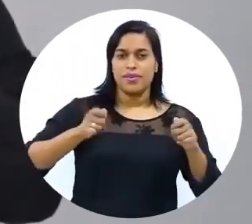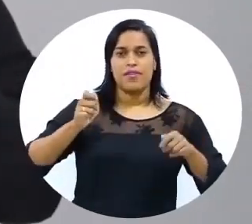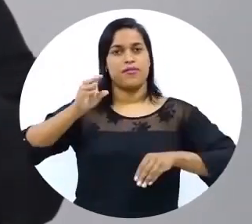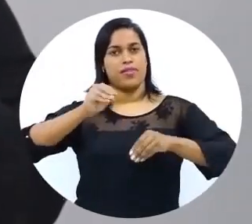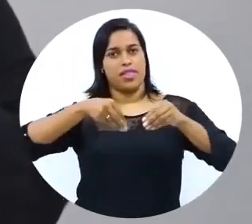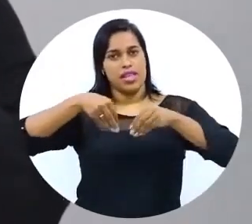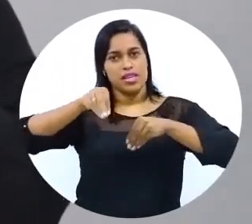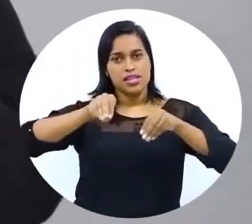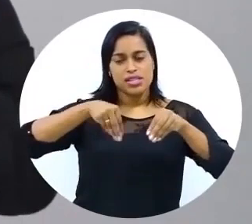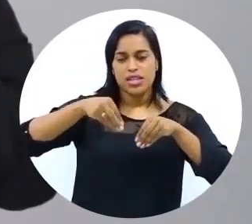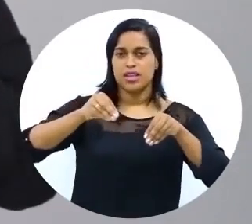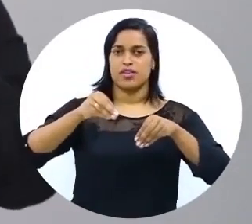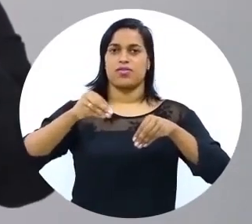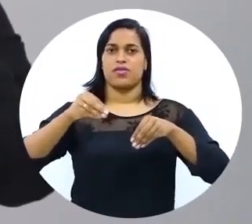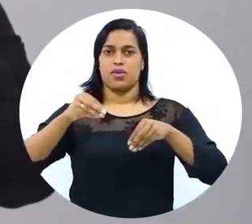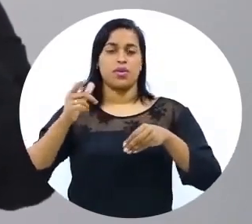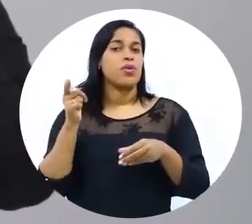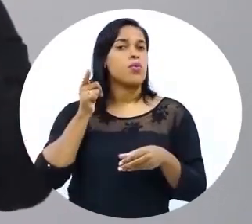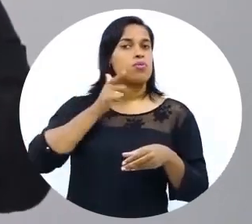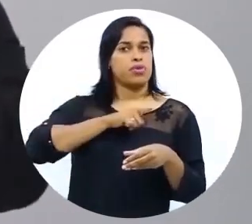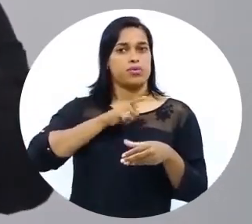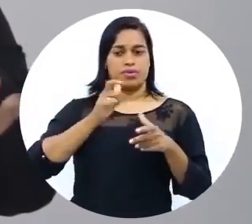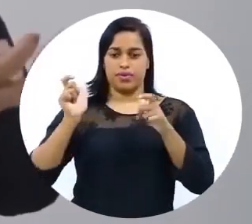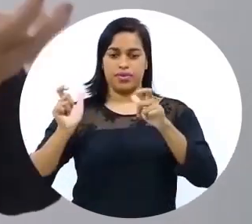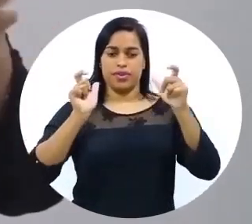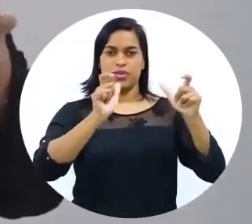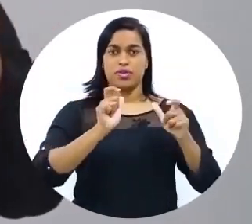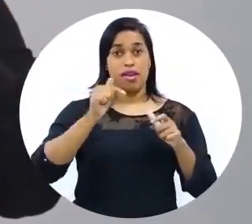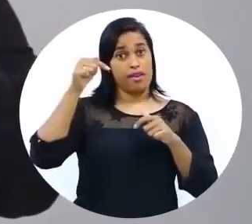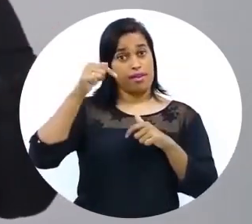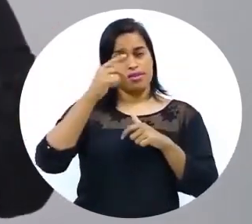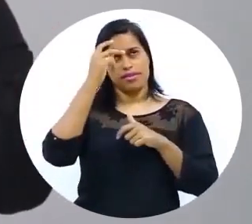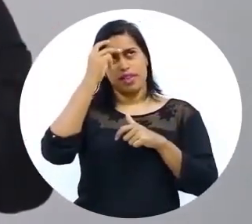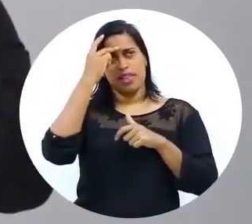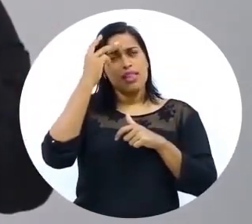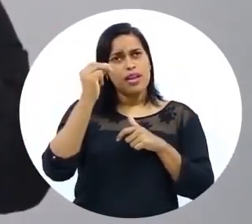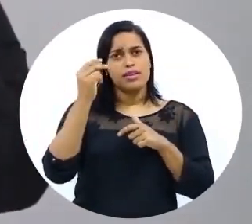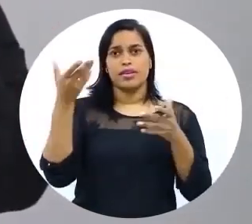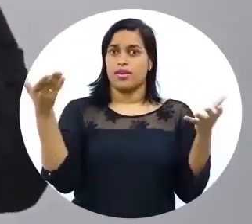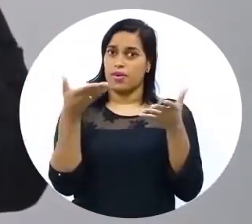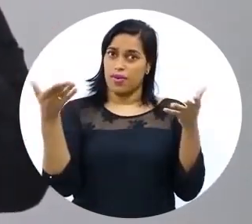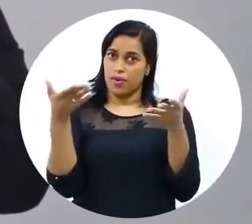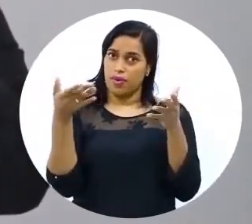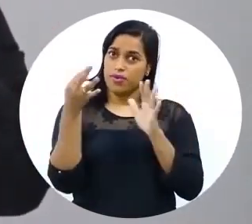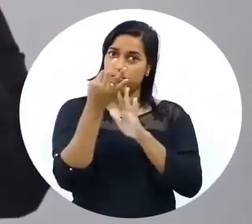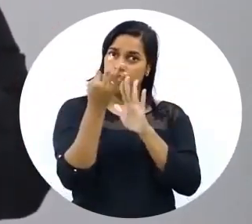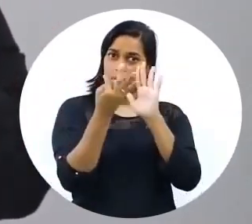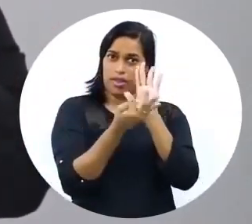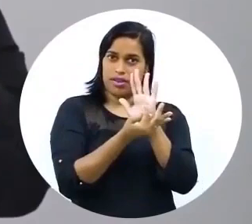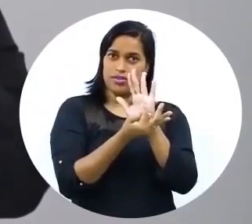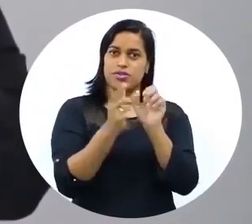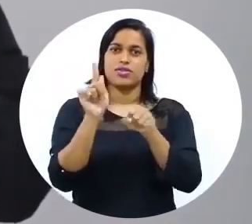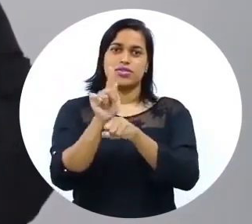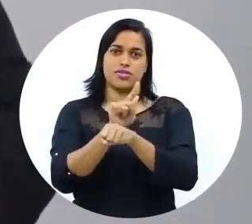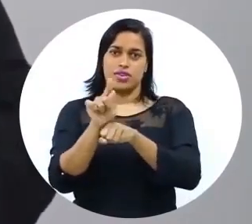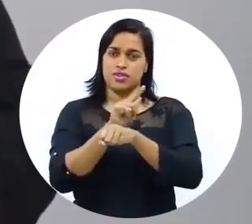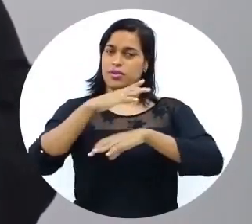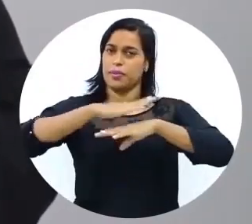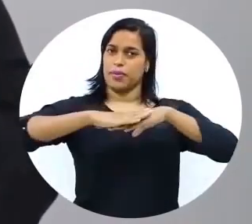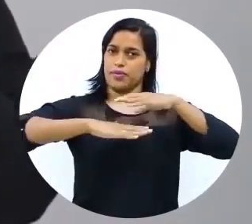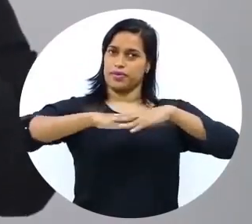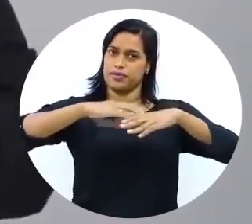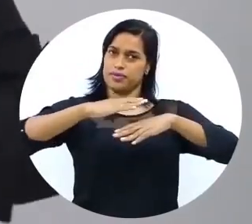flexível, de ser adaptável, e essa ideia foi trazida para o contexto de gestão de carreira de uma forma